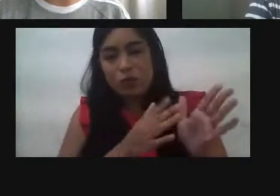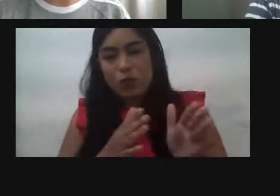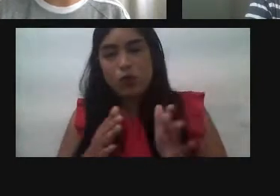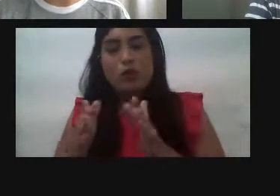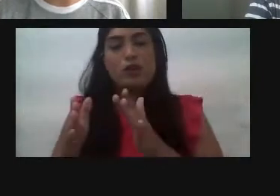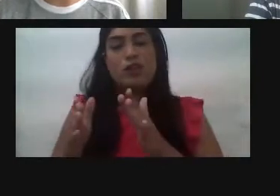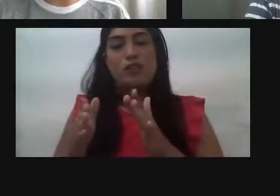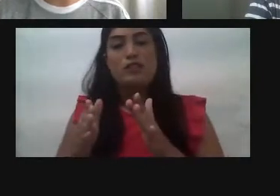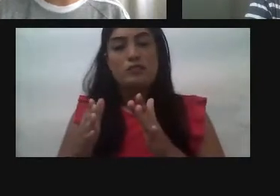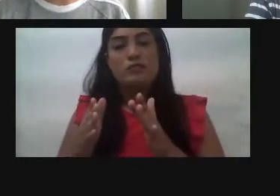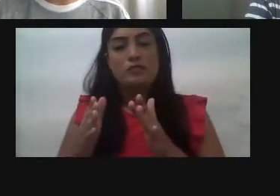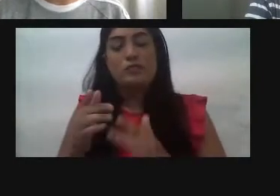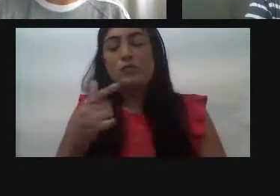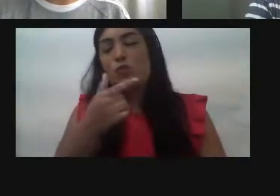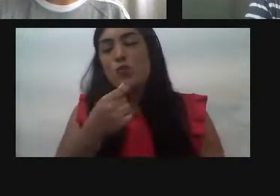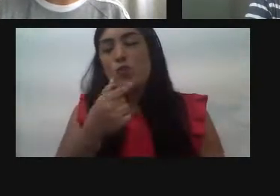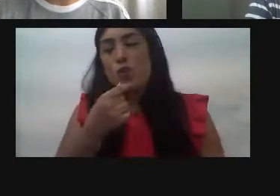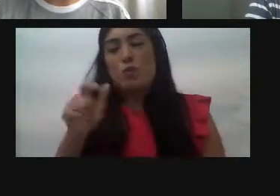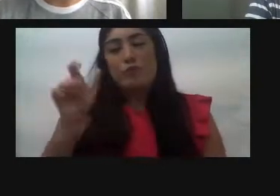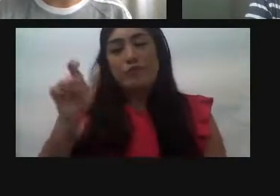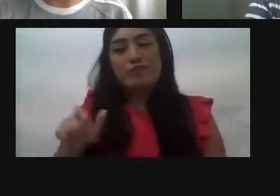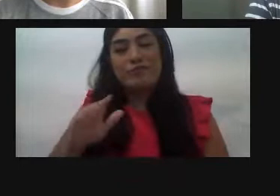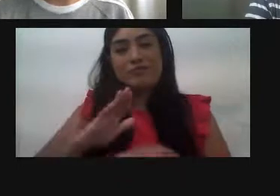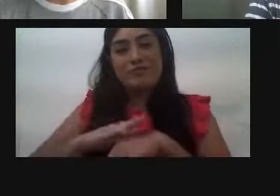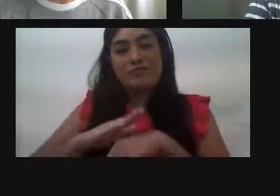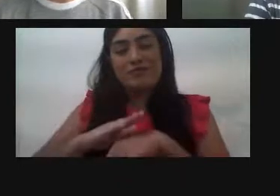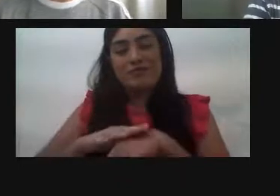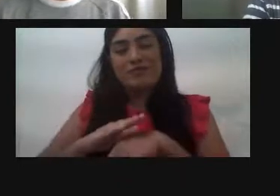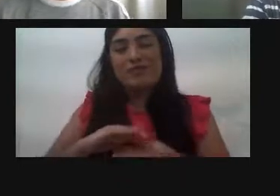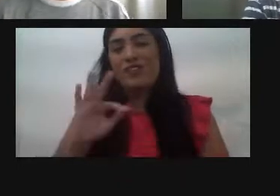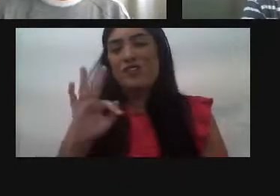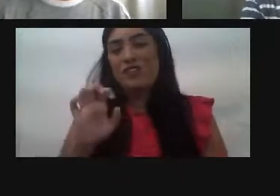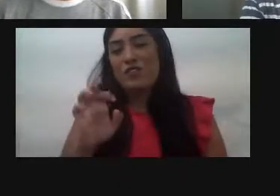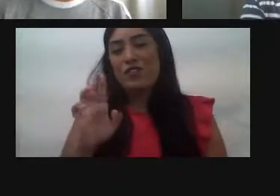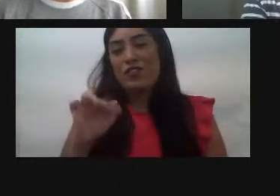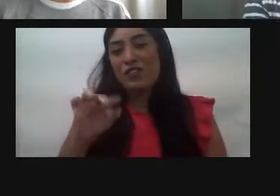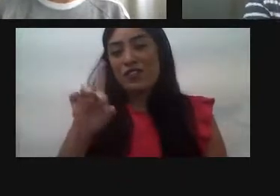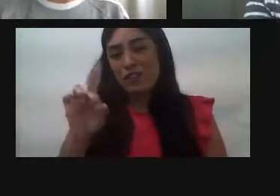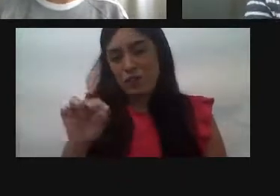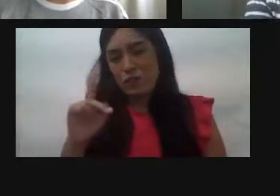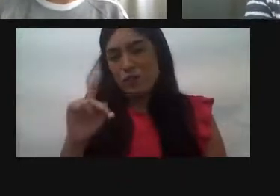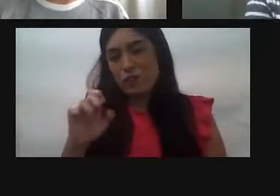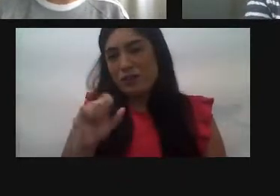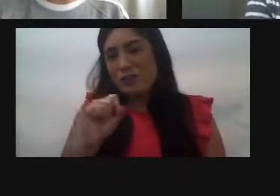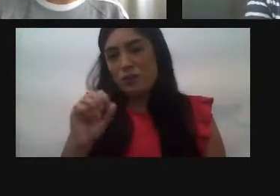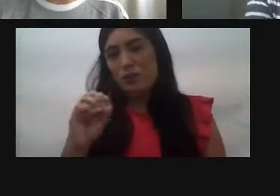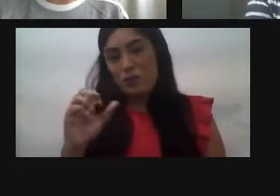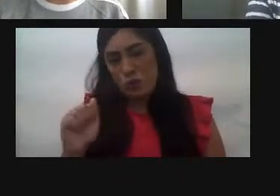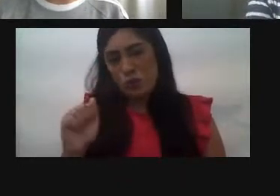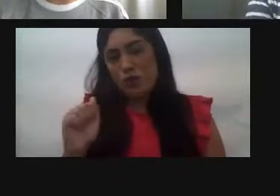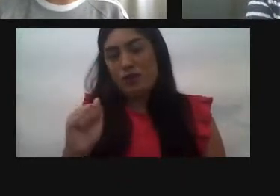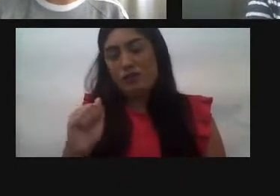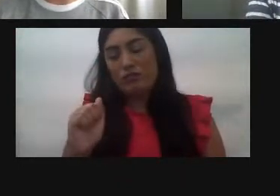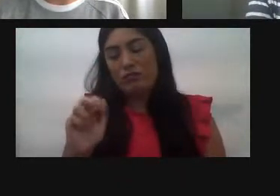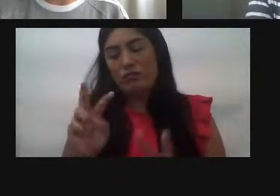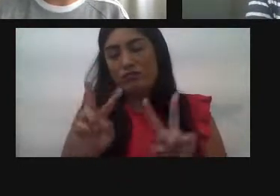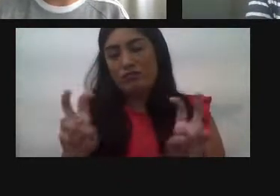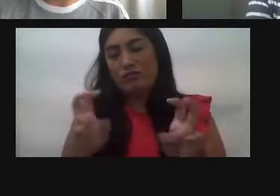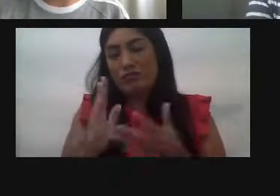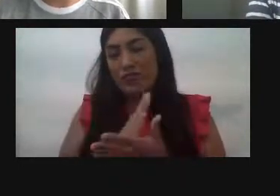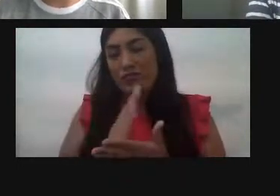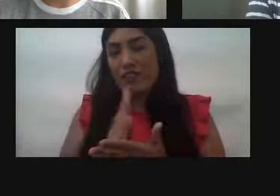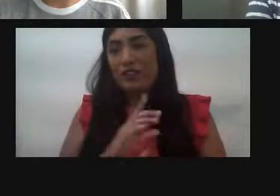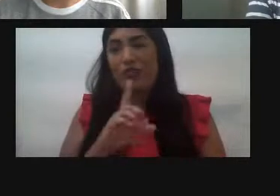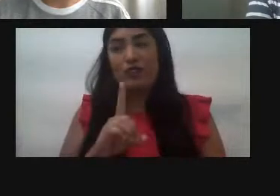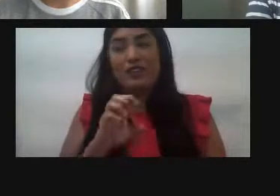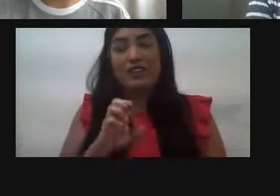pós-vida do Pessoa como Um Livro do Desassossego, e é um dos meus textos